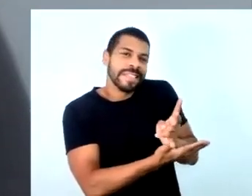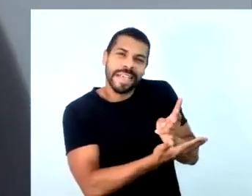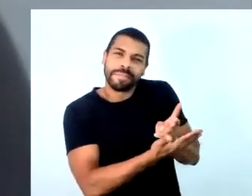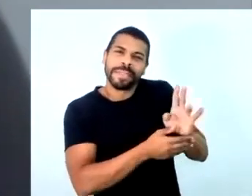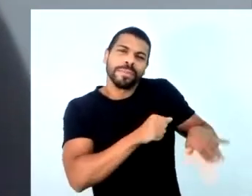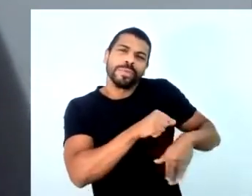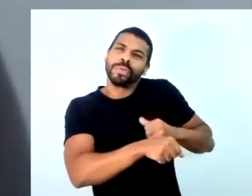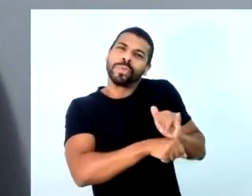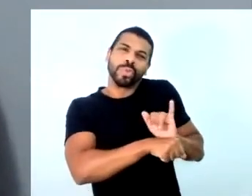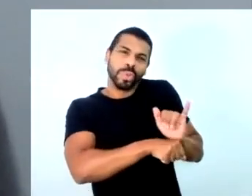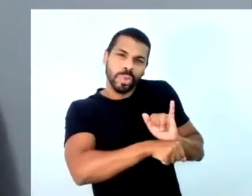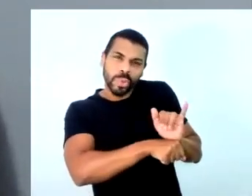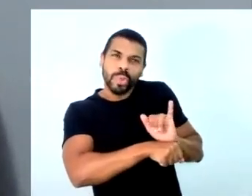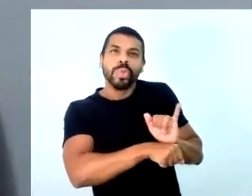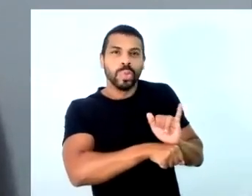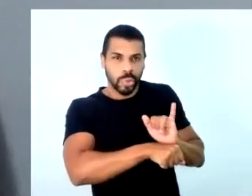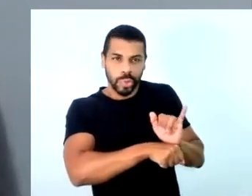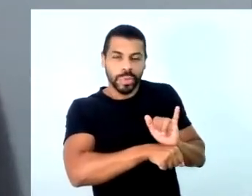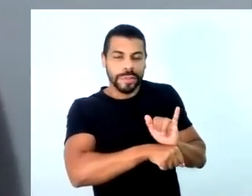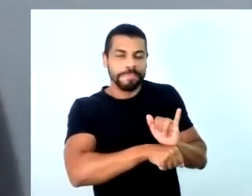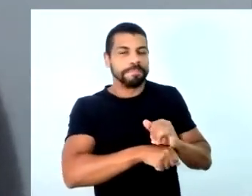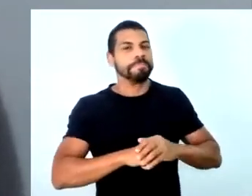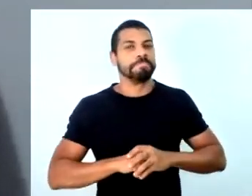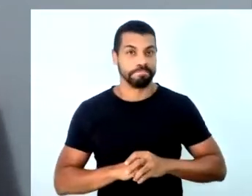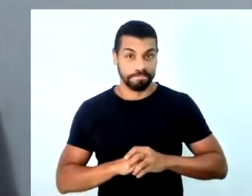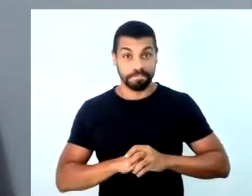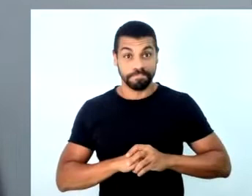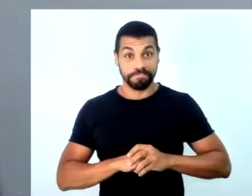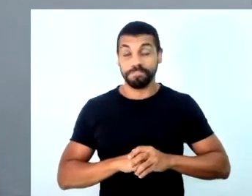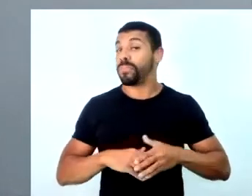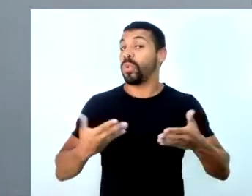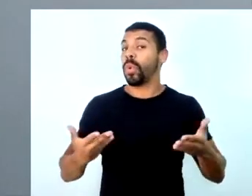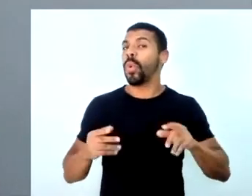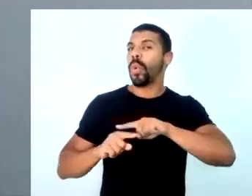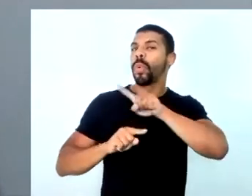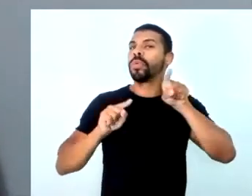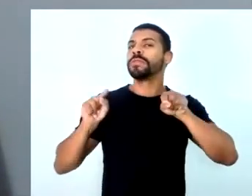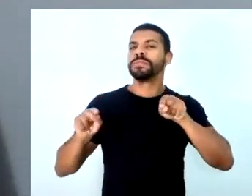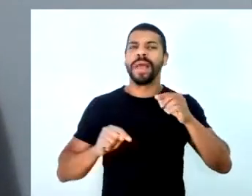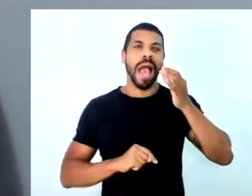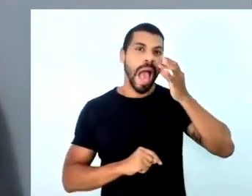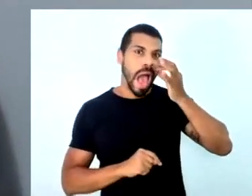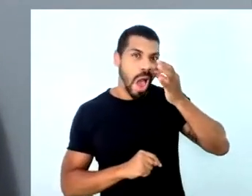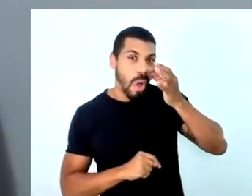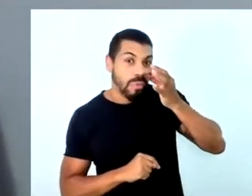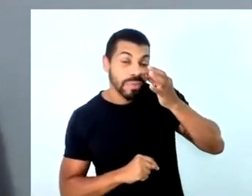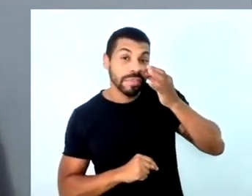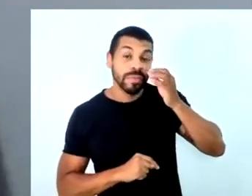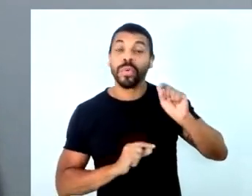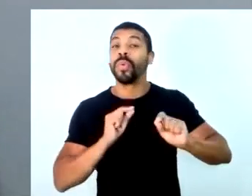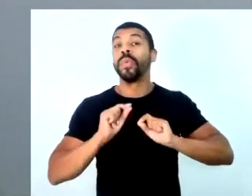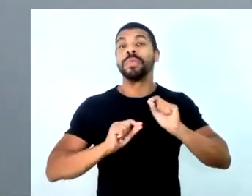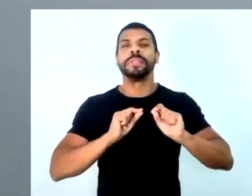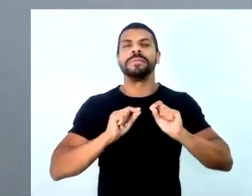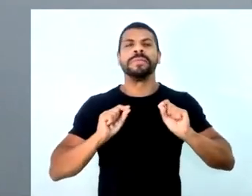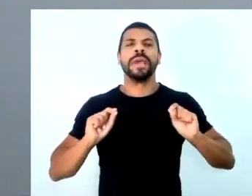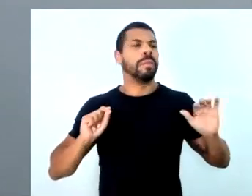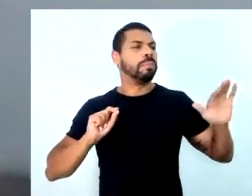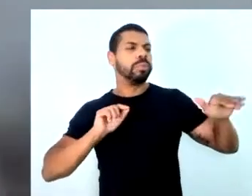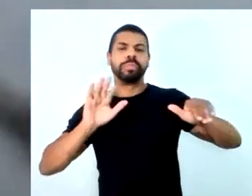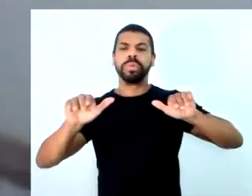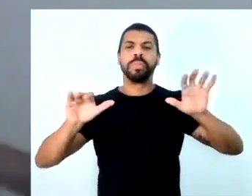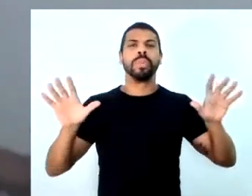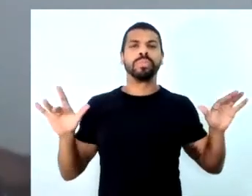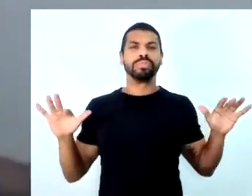também sempre no YouTube do evento parceiro, sempre ao vivo, mas a ideia